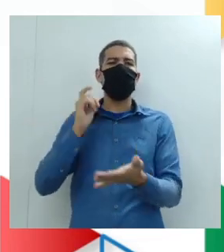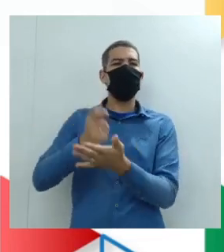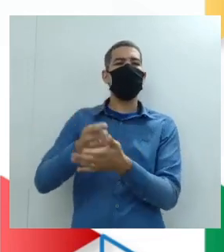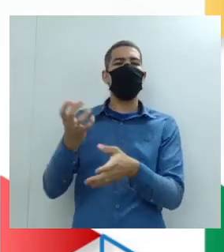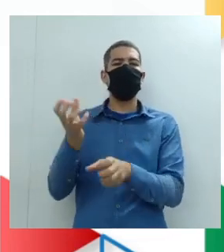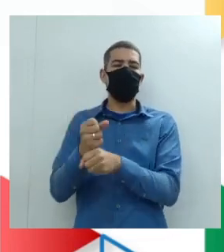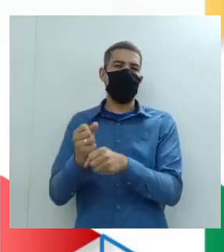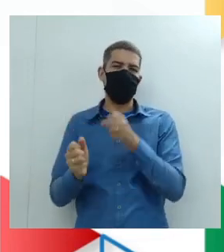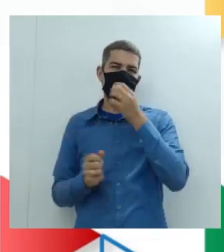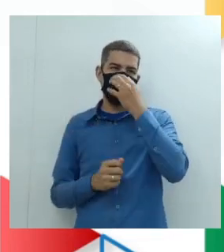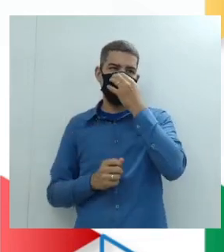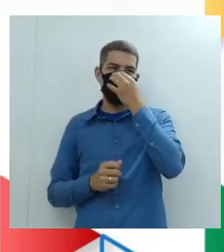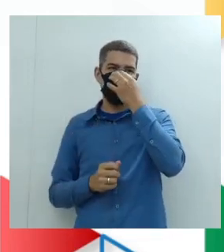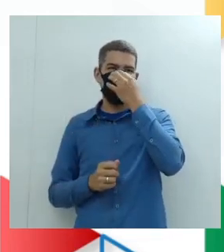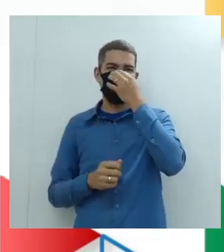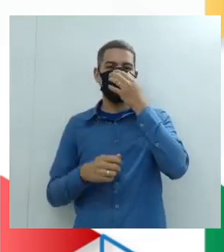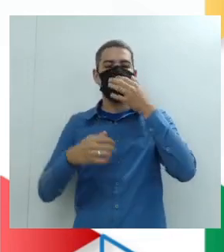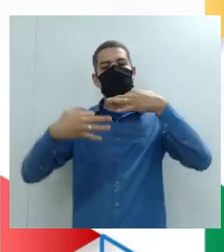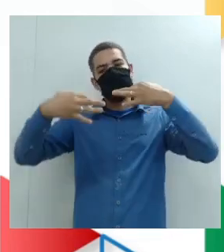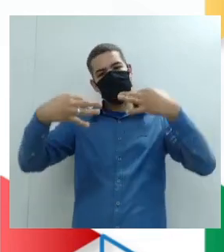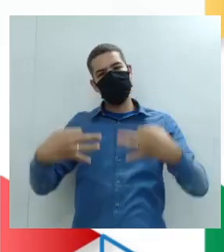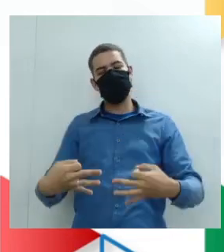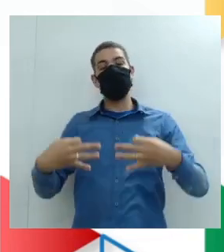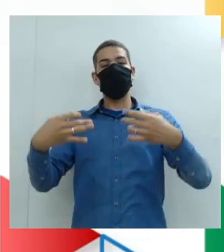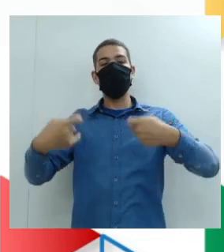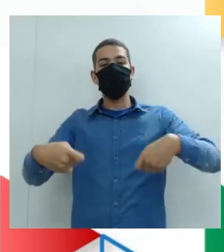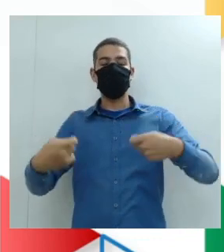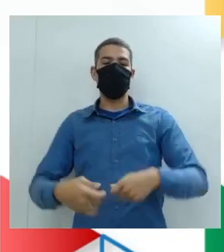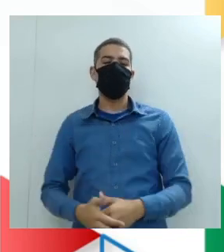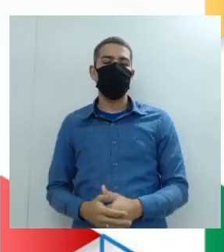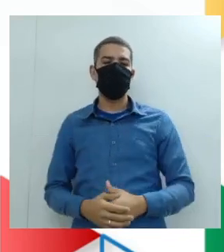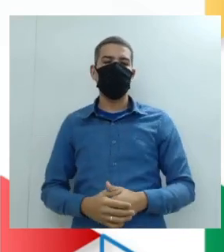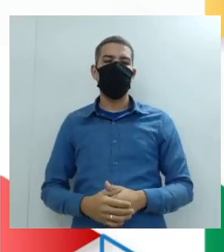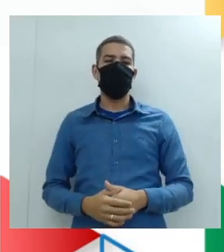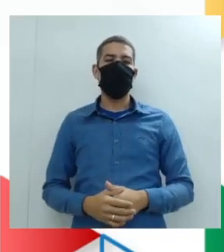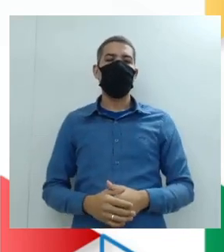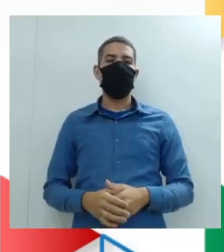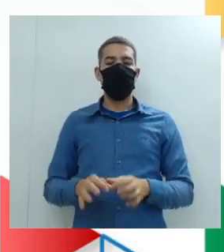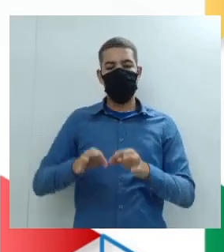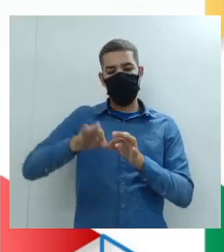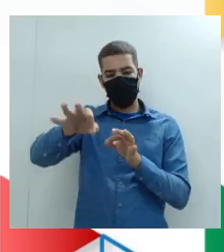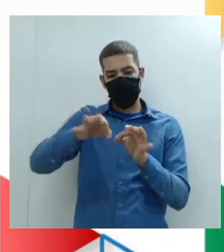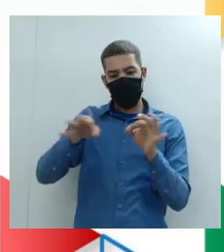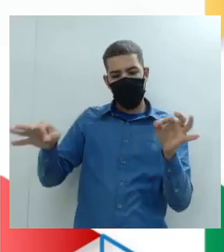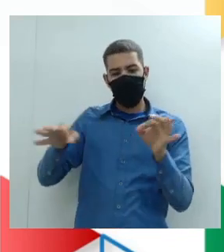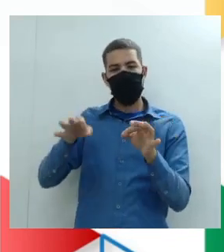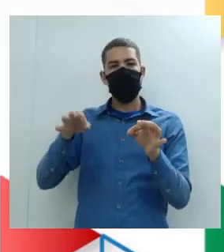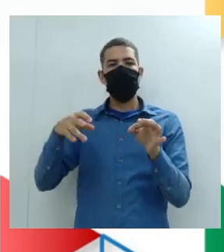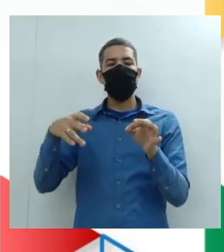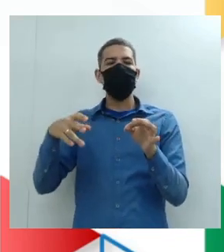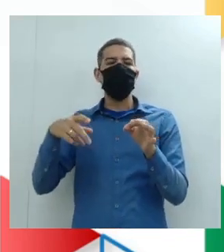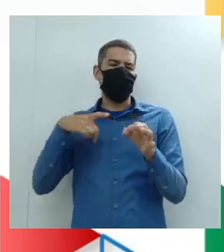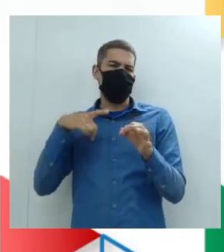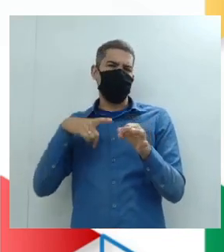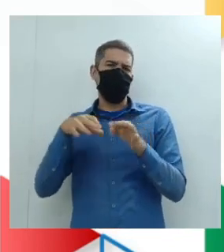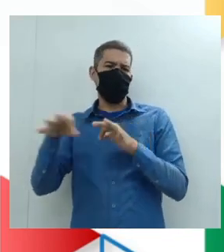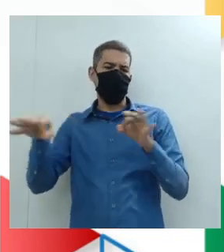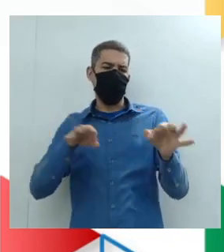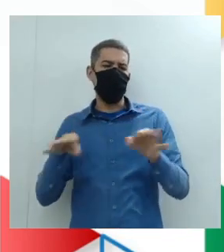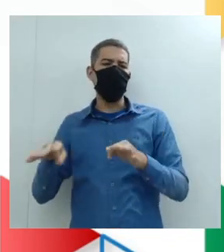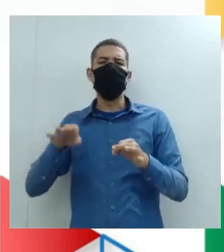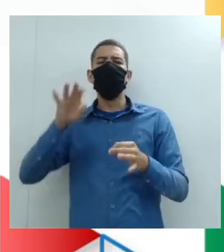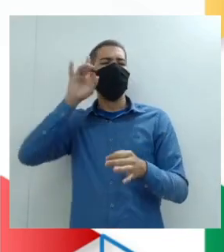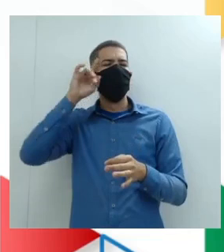pagar, ok? Muito justo, claro, né? Então essas medidas eram sempre remarcadas o tempo